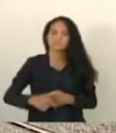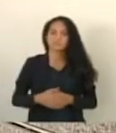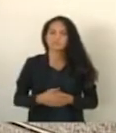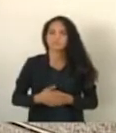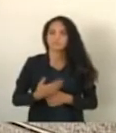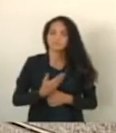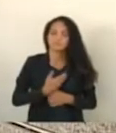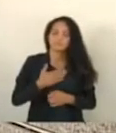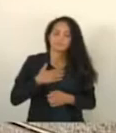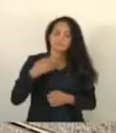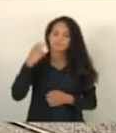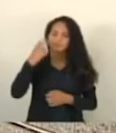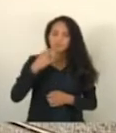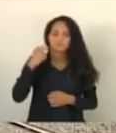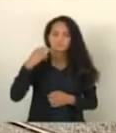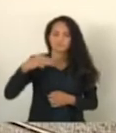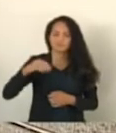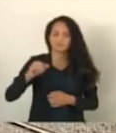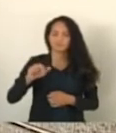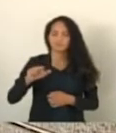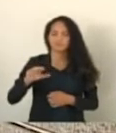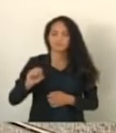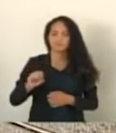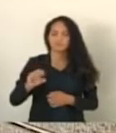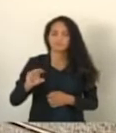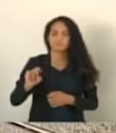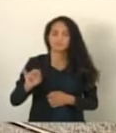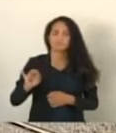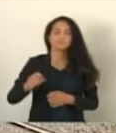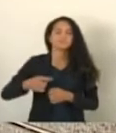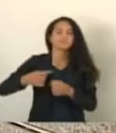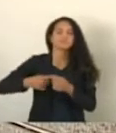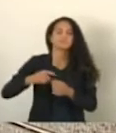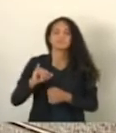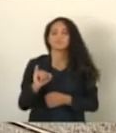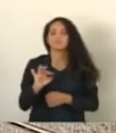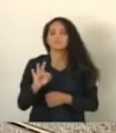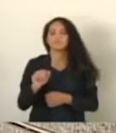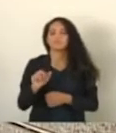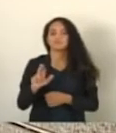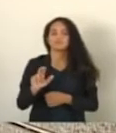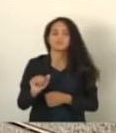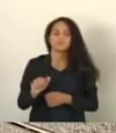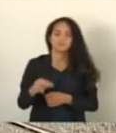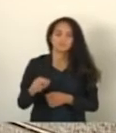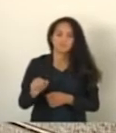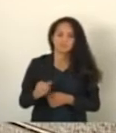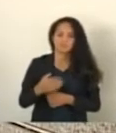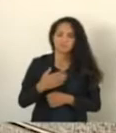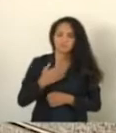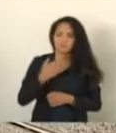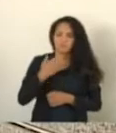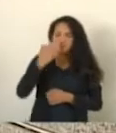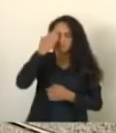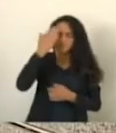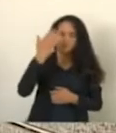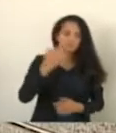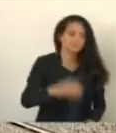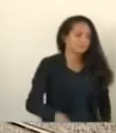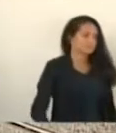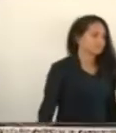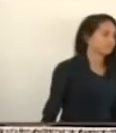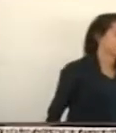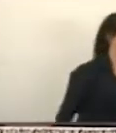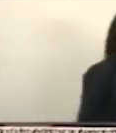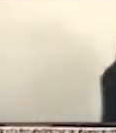meu amigo e vereador Mário Custer, da cidade de Itarana, pela indicação ao deputado Torino Marques. Obrigado, senhor presidente. A